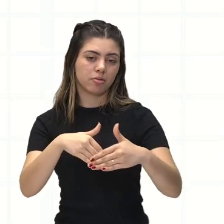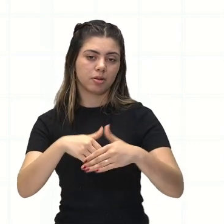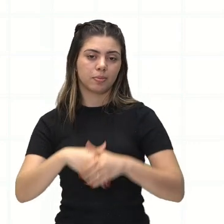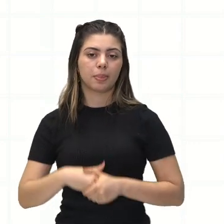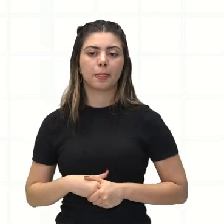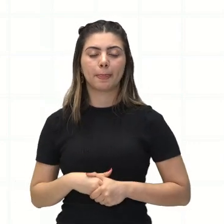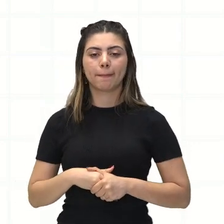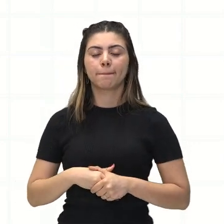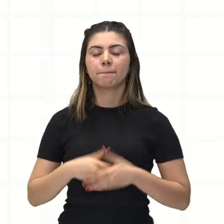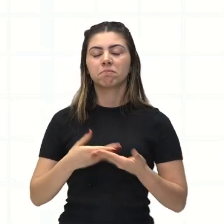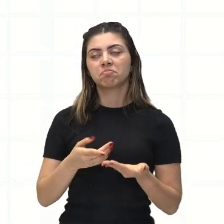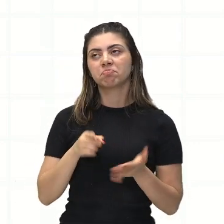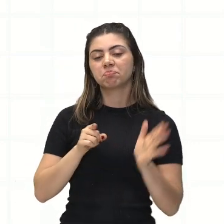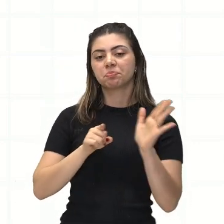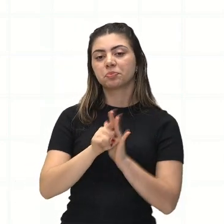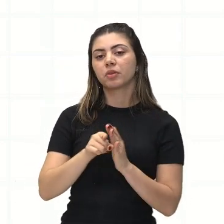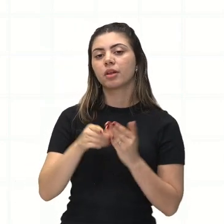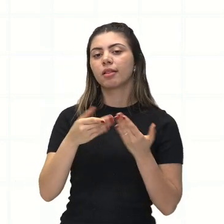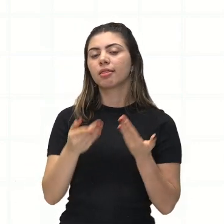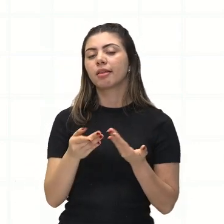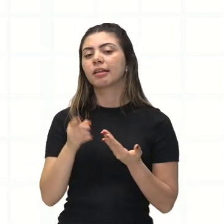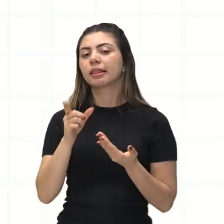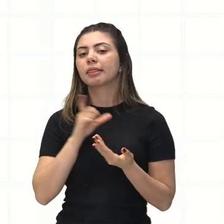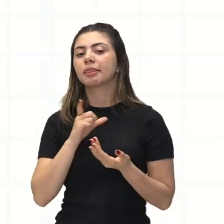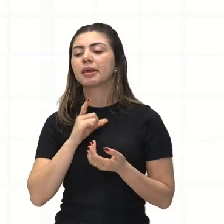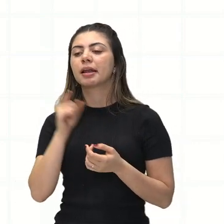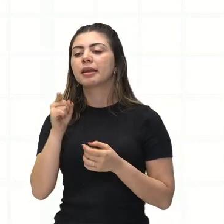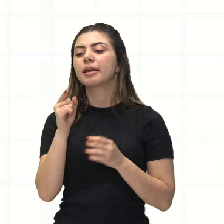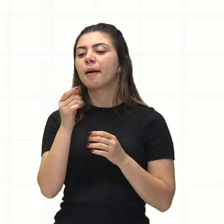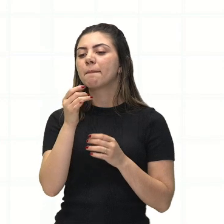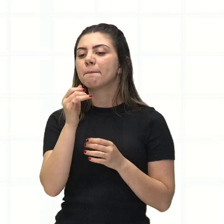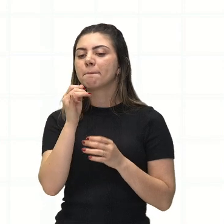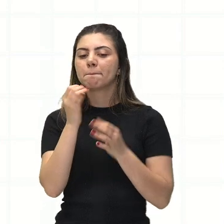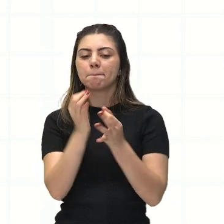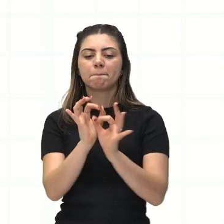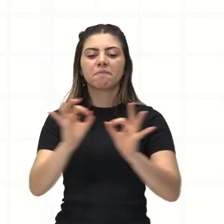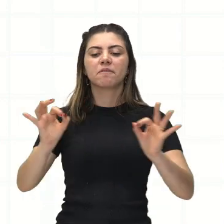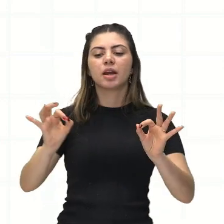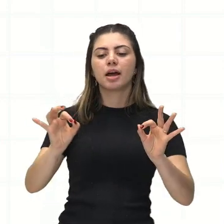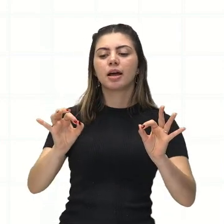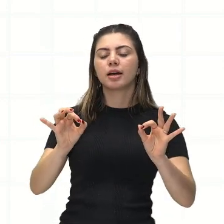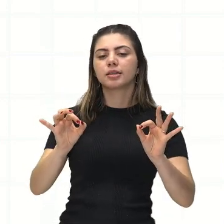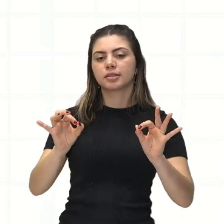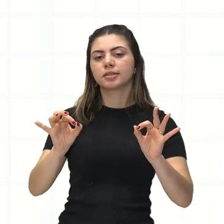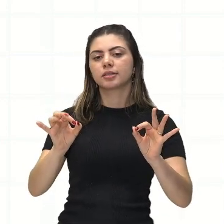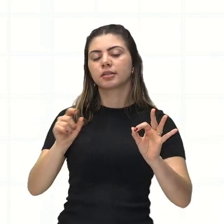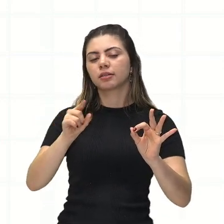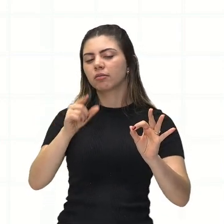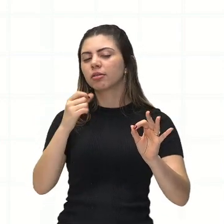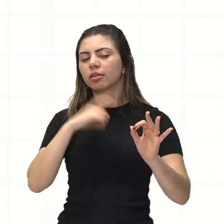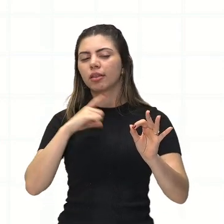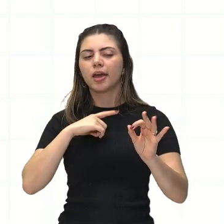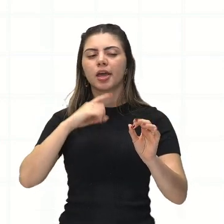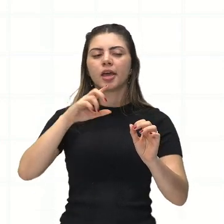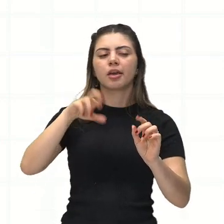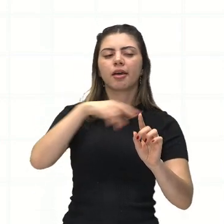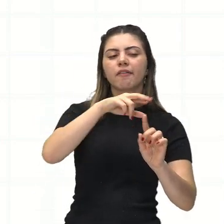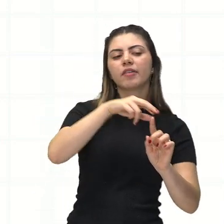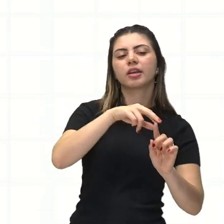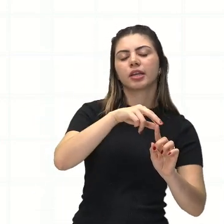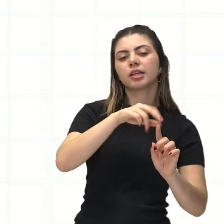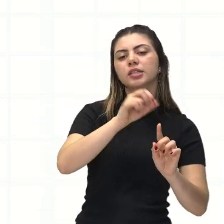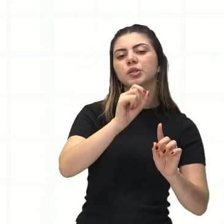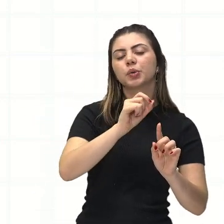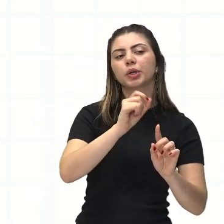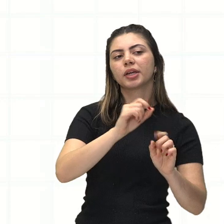dê a definição do termo em destaque, aí está lá sublinhado. Aí você vai olhar, está complementando o sentido de orgulho, se está